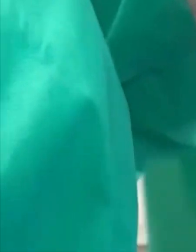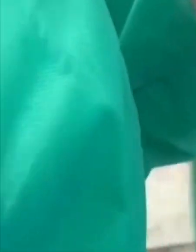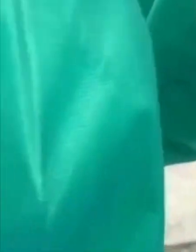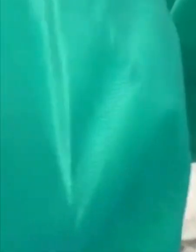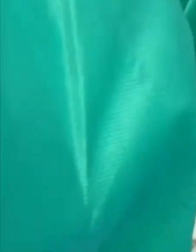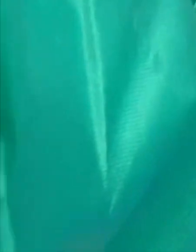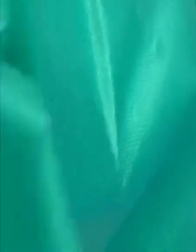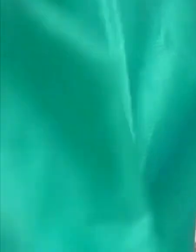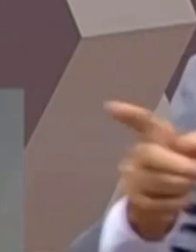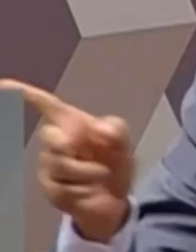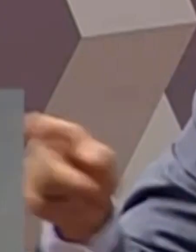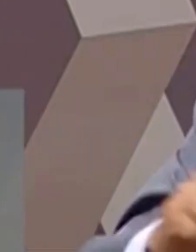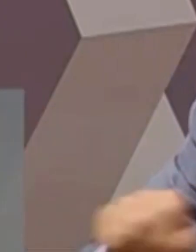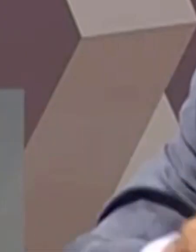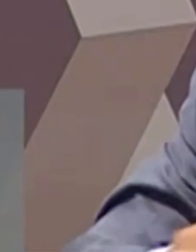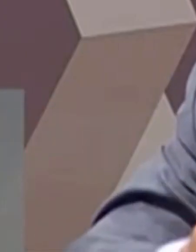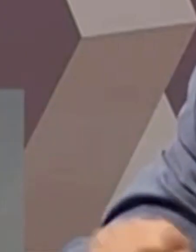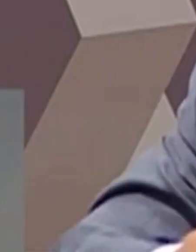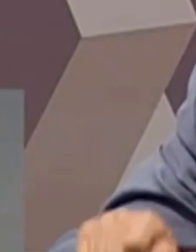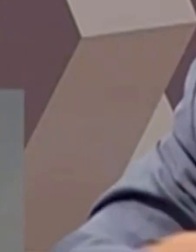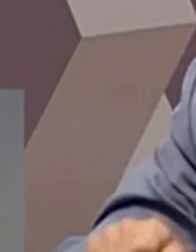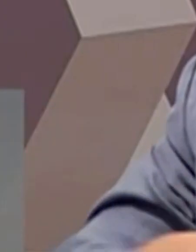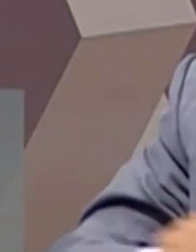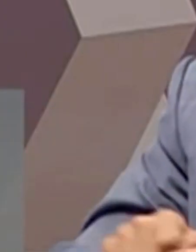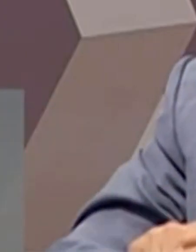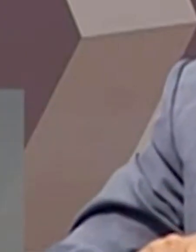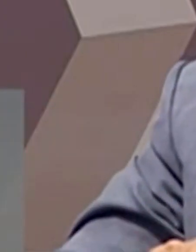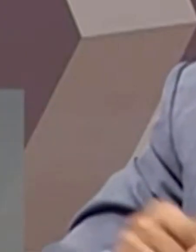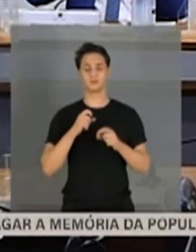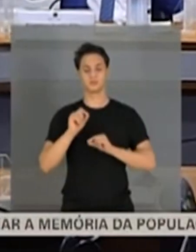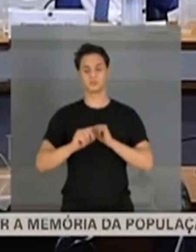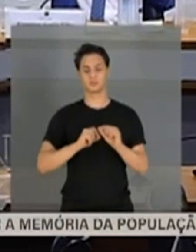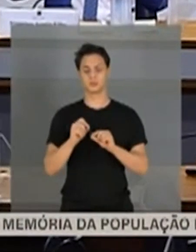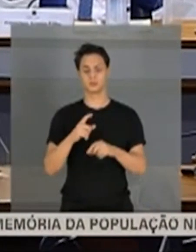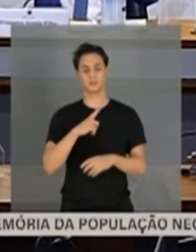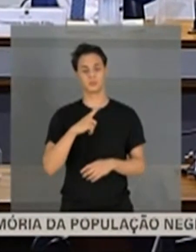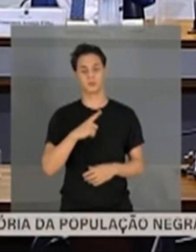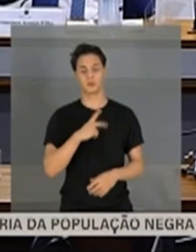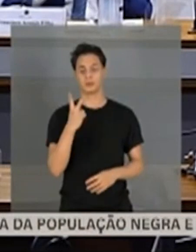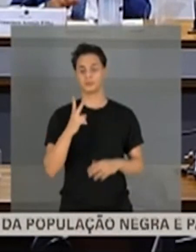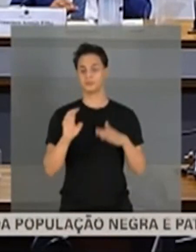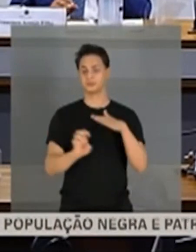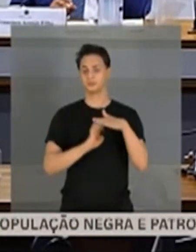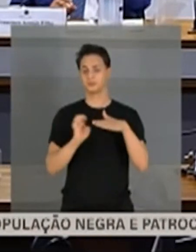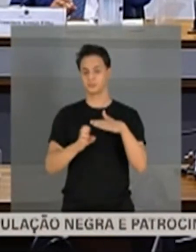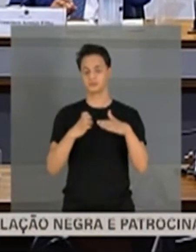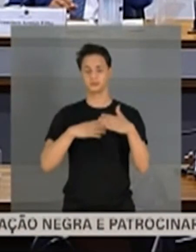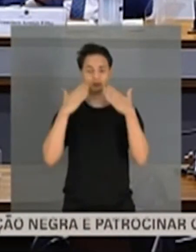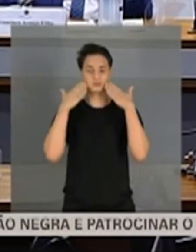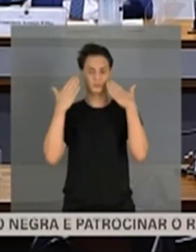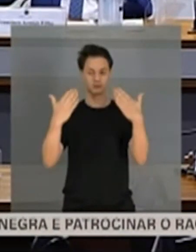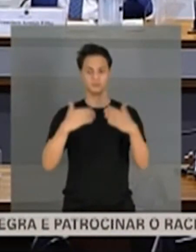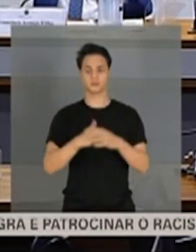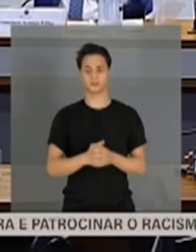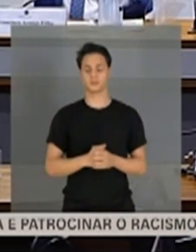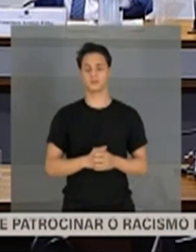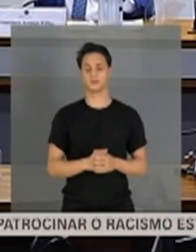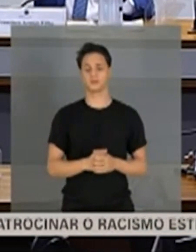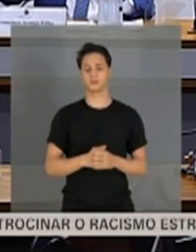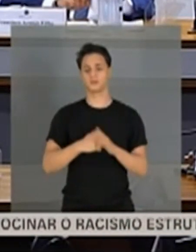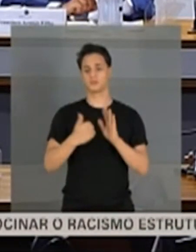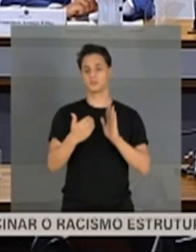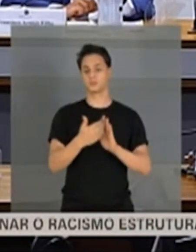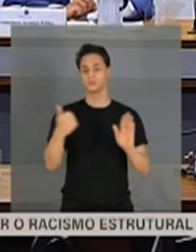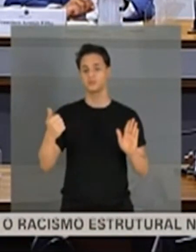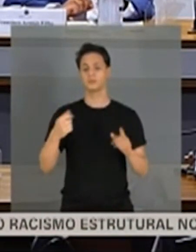sete empresas participaram. O senador Isalci Lucas rebateu. Duas empresas que apresentaram foram